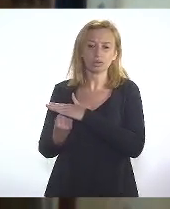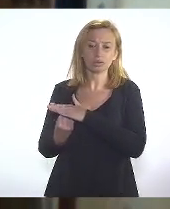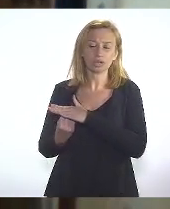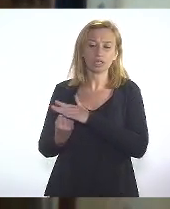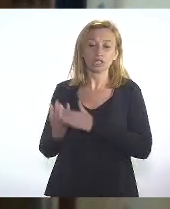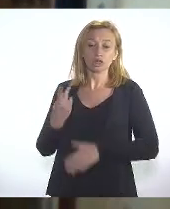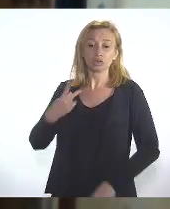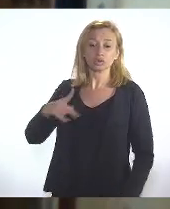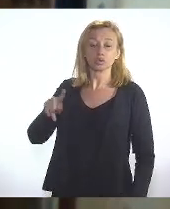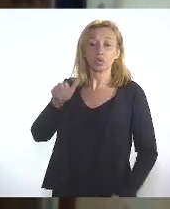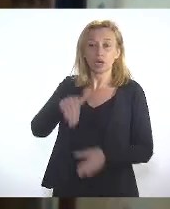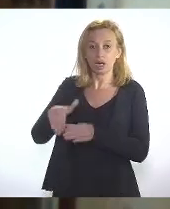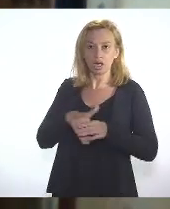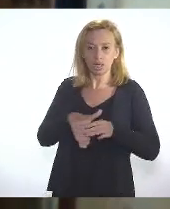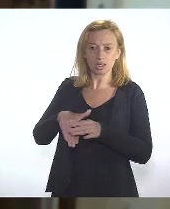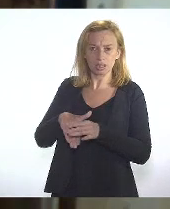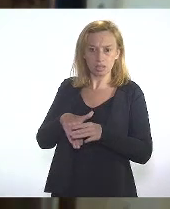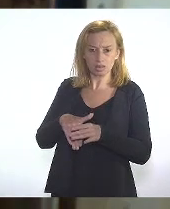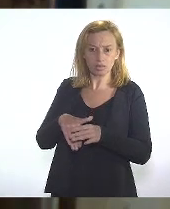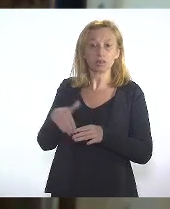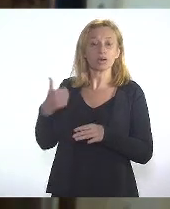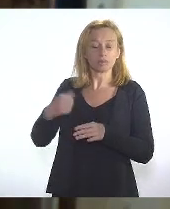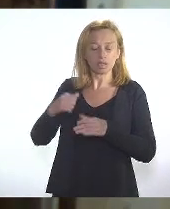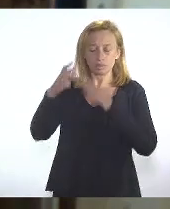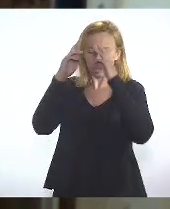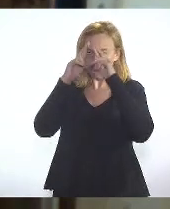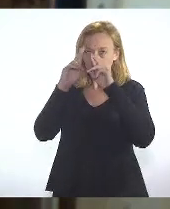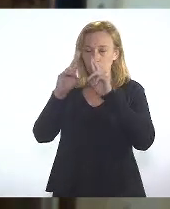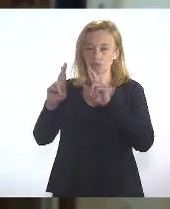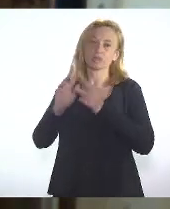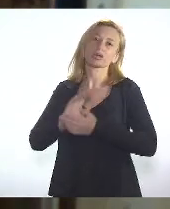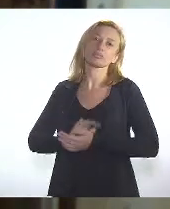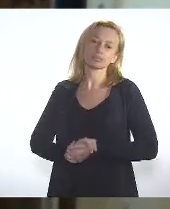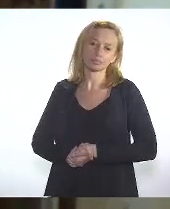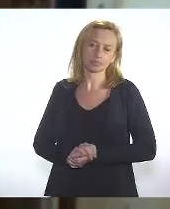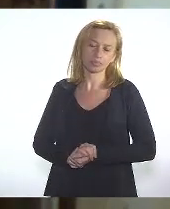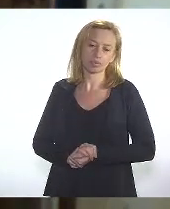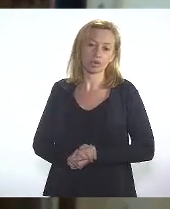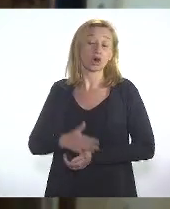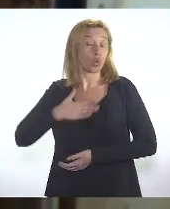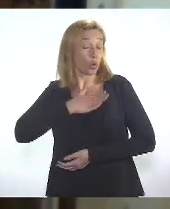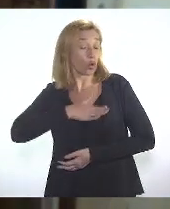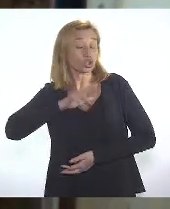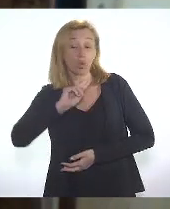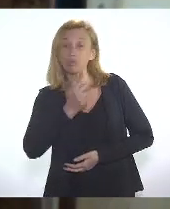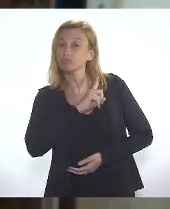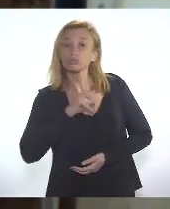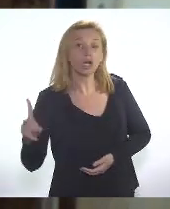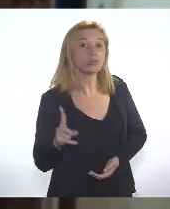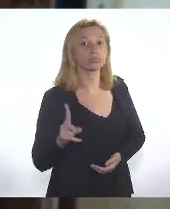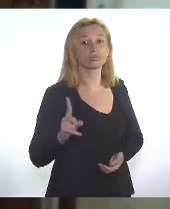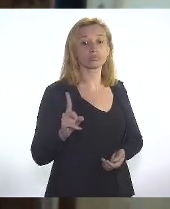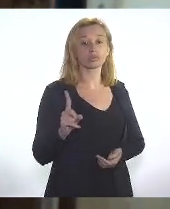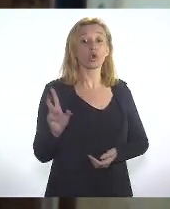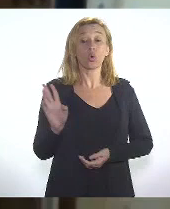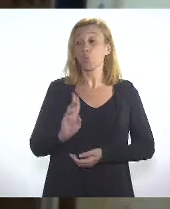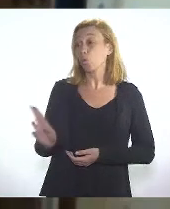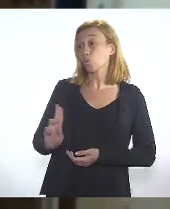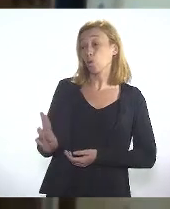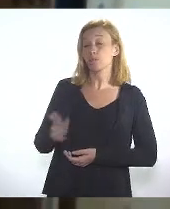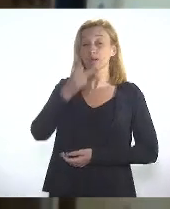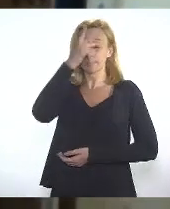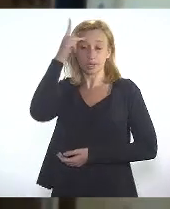eleição, essa eleição tem que ser respeitada. Gostemos ou não do nome do mais